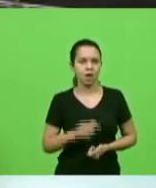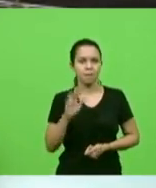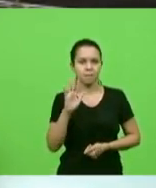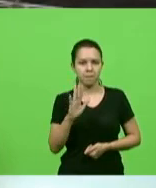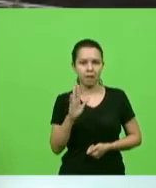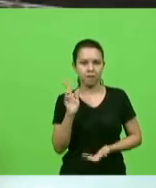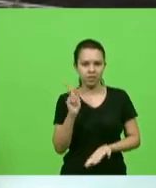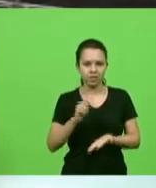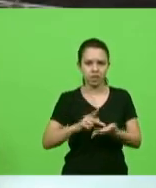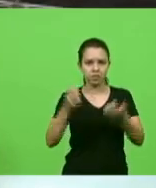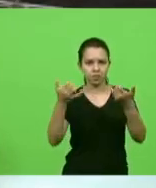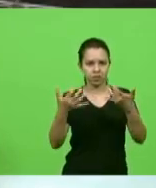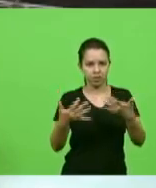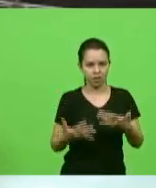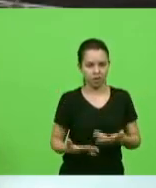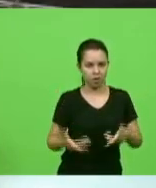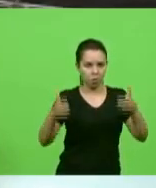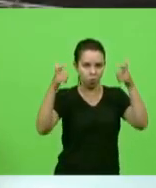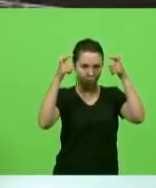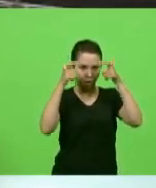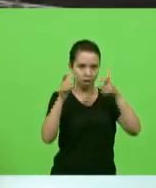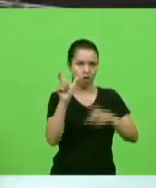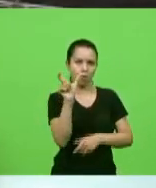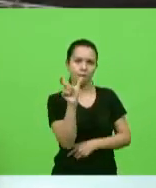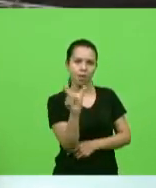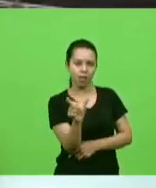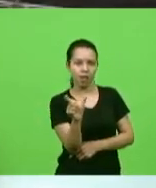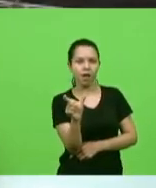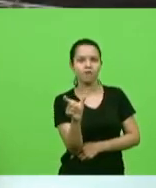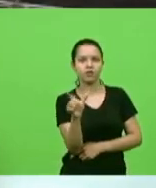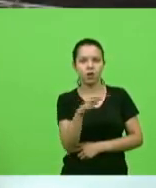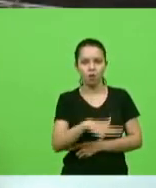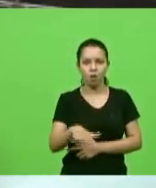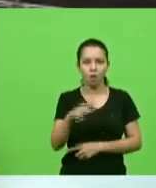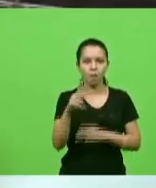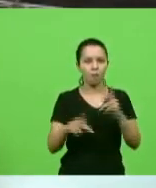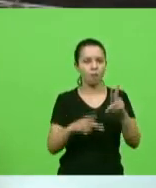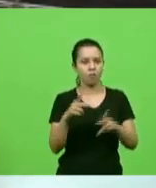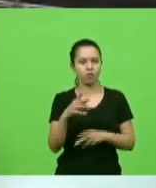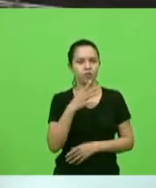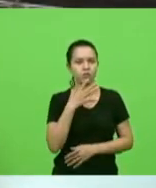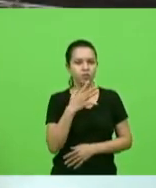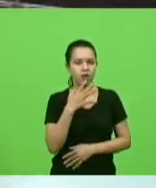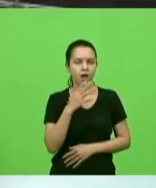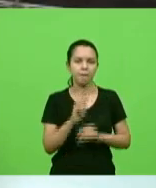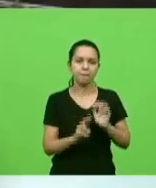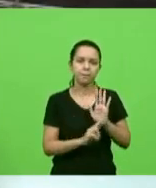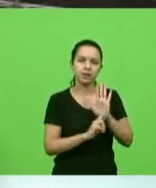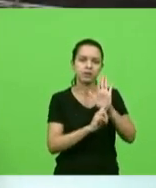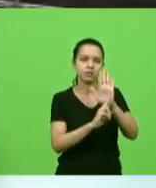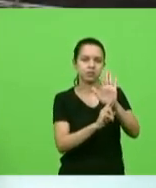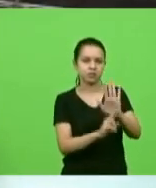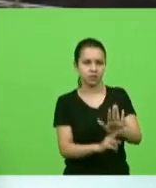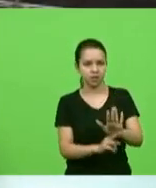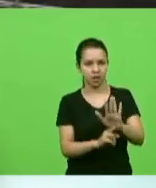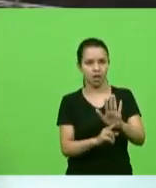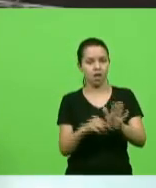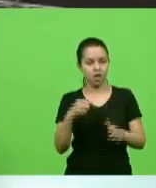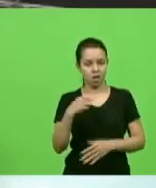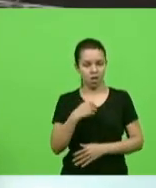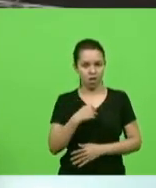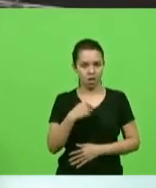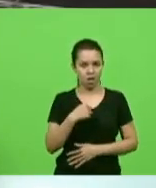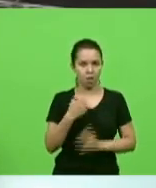rei de domínio Popular representa aqueles que impele dispor de mais